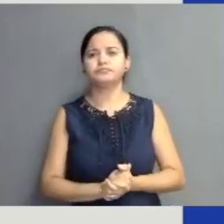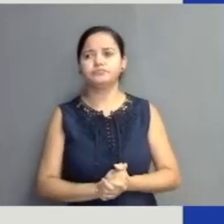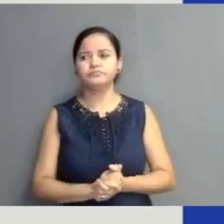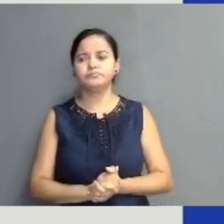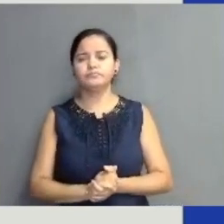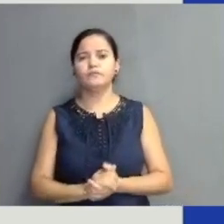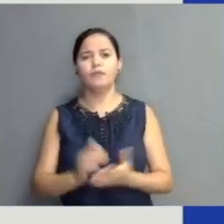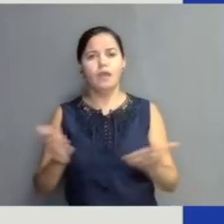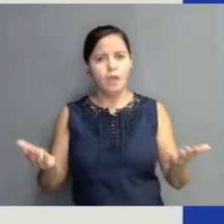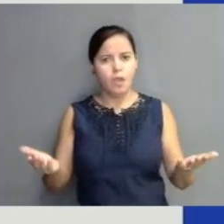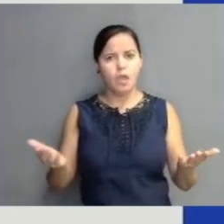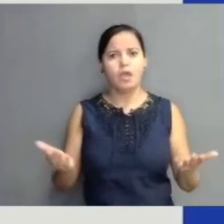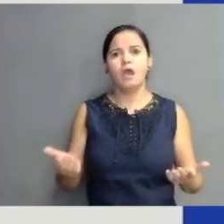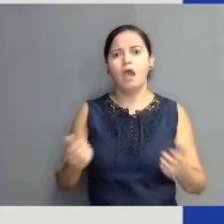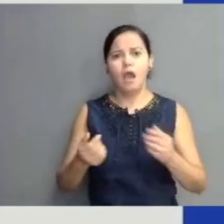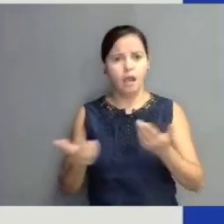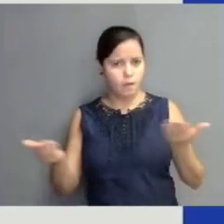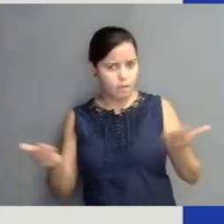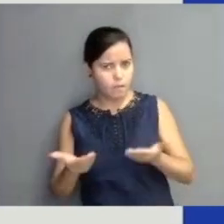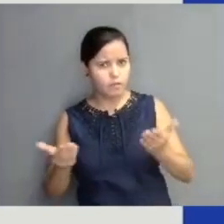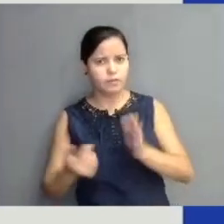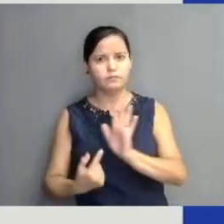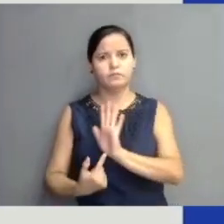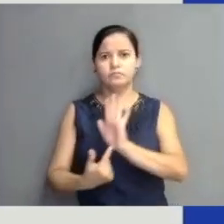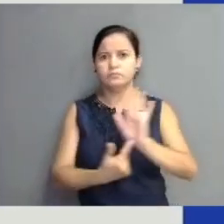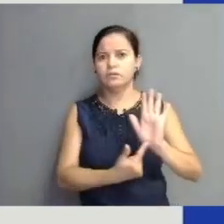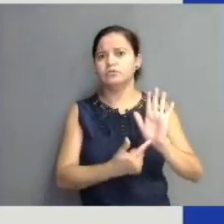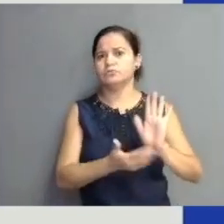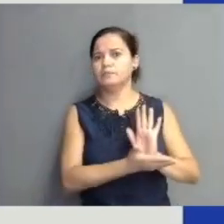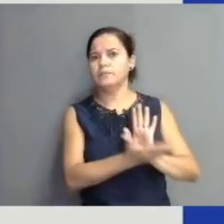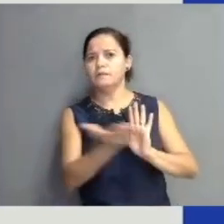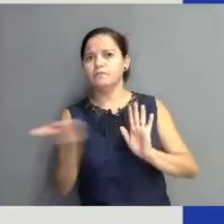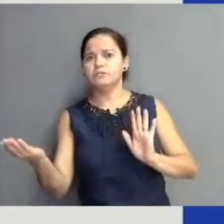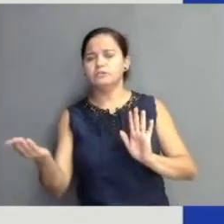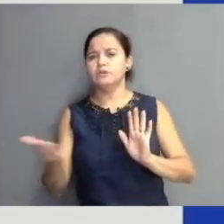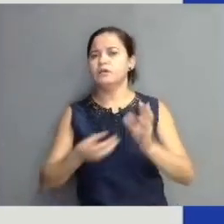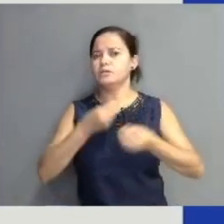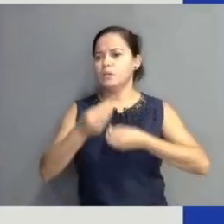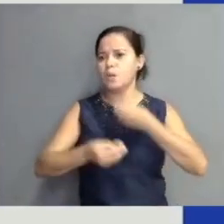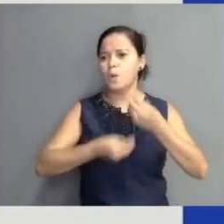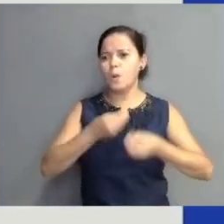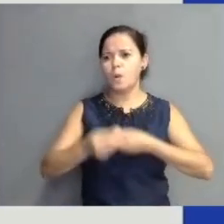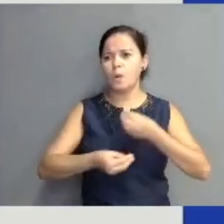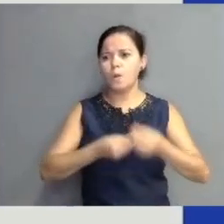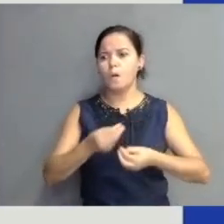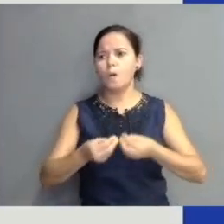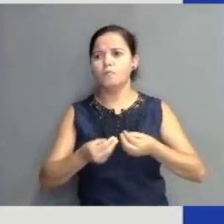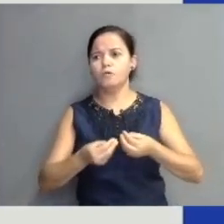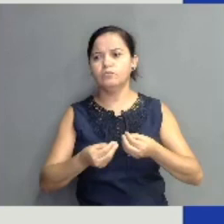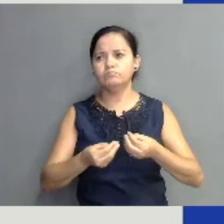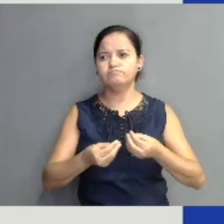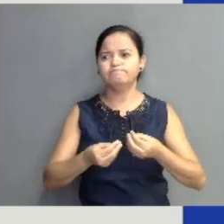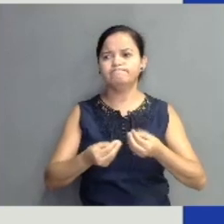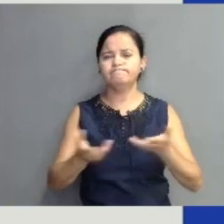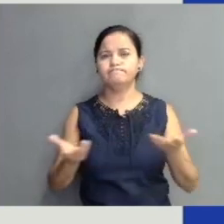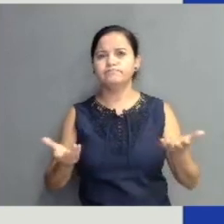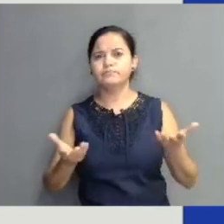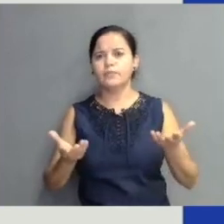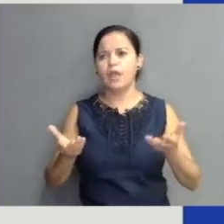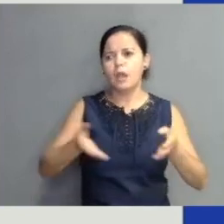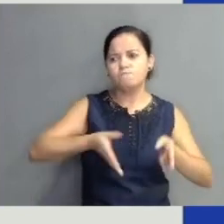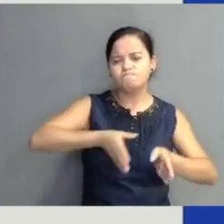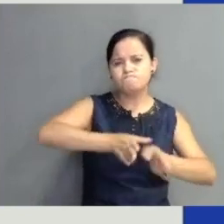Eu trouxe para vocês alguns recursos argumentativos, né, que são os recursos que o autor utiliza